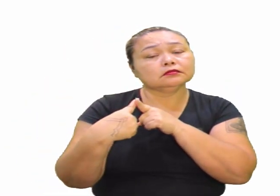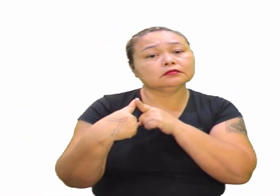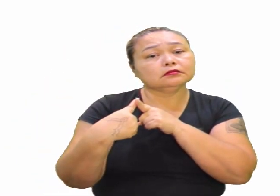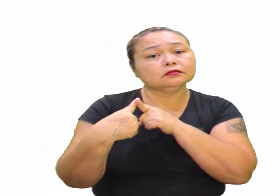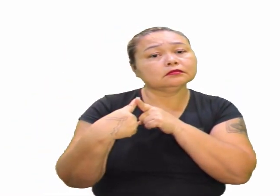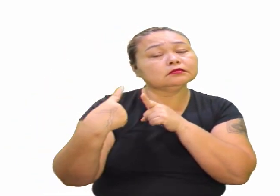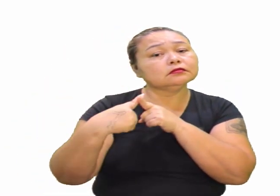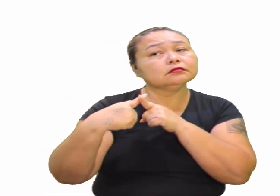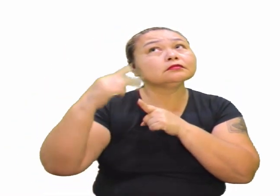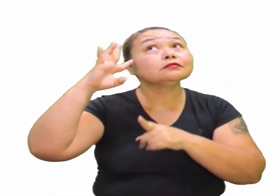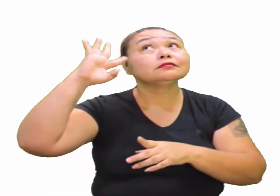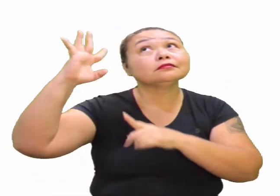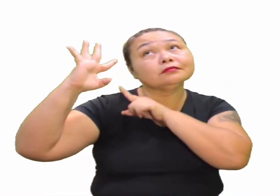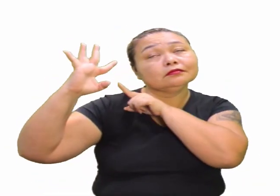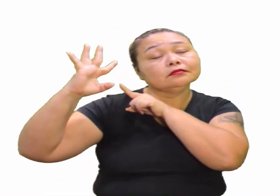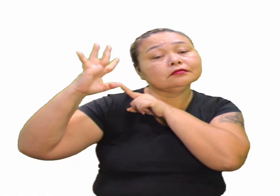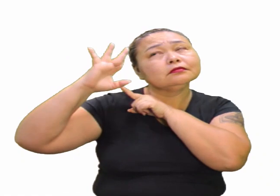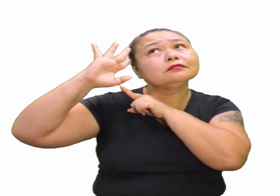a teoria,